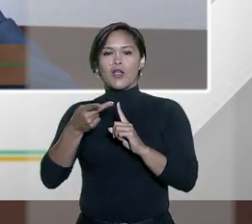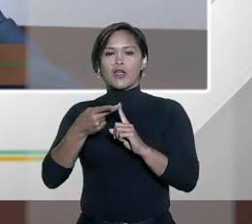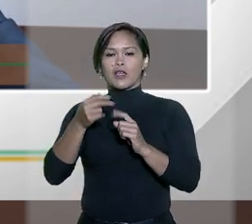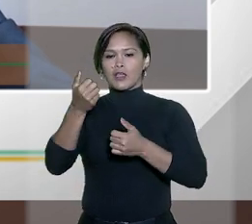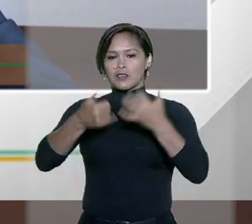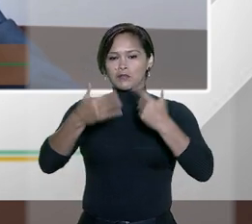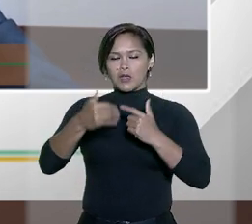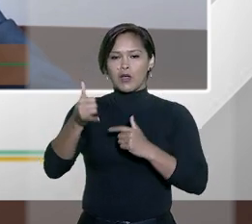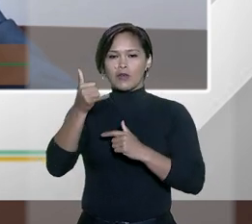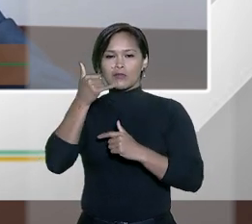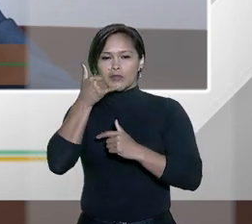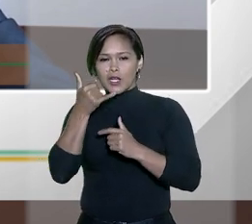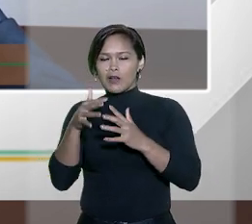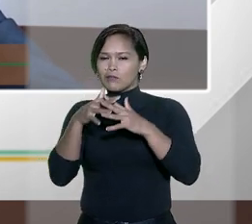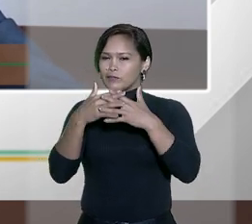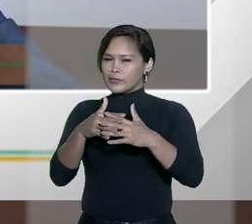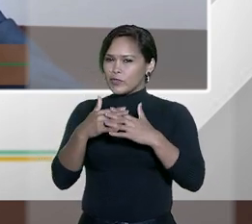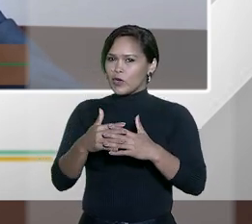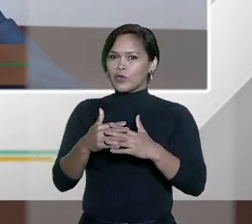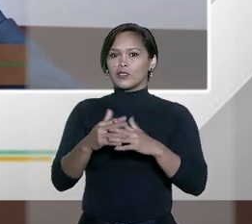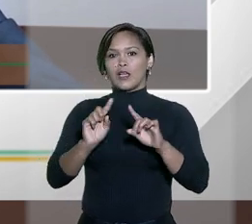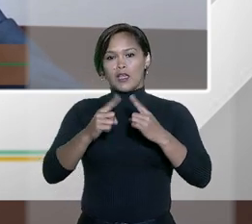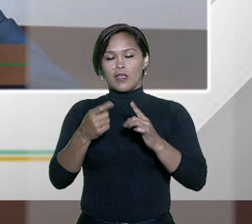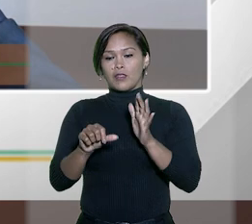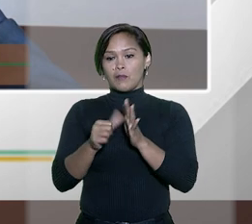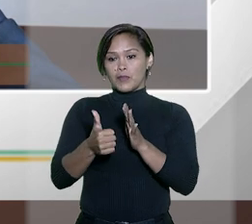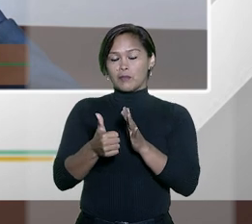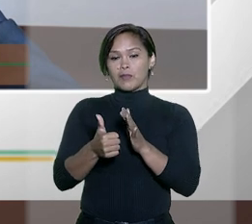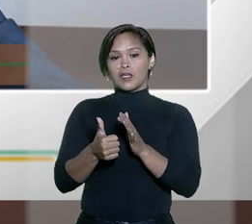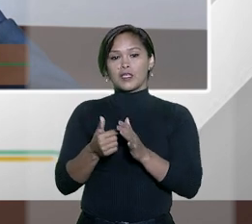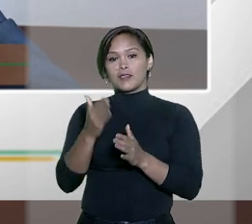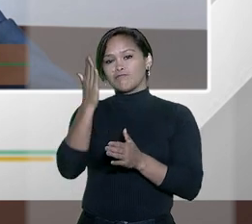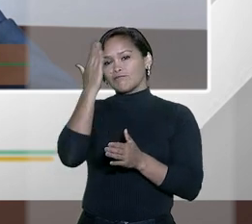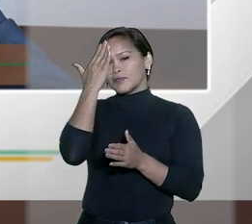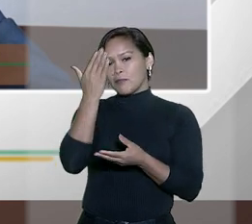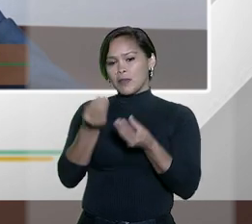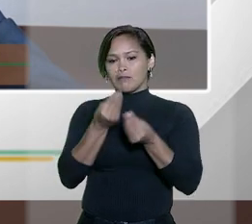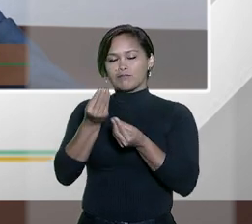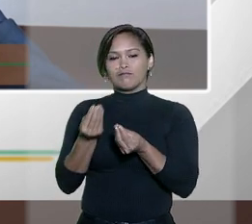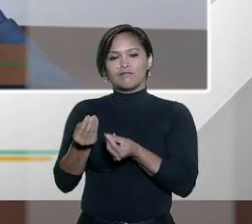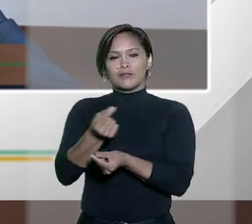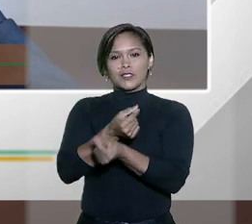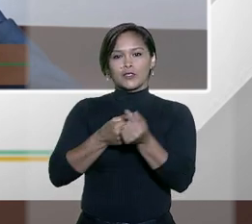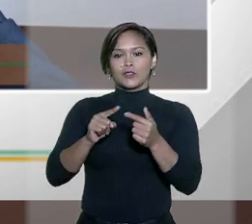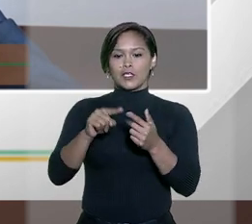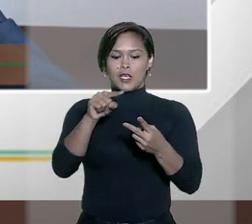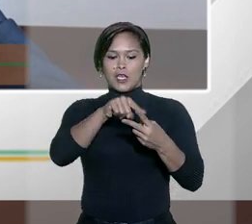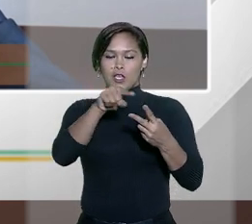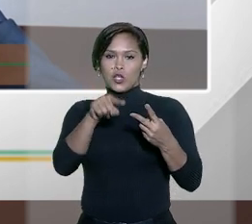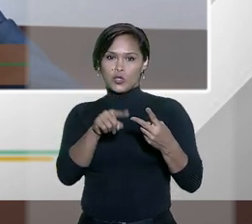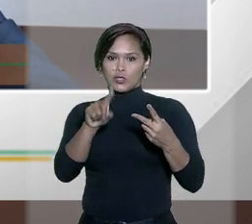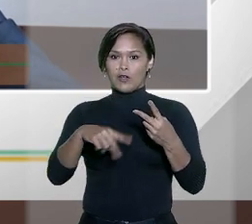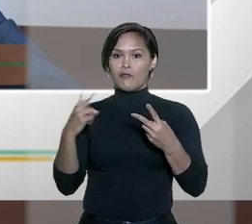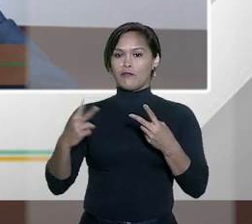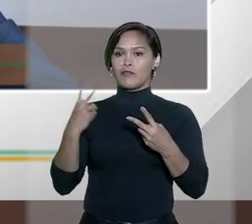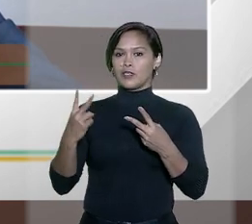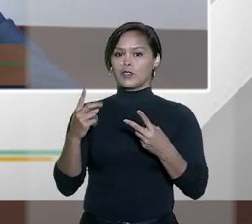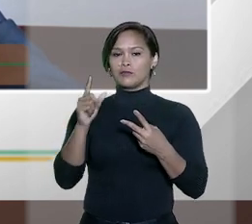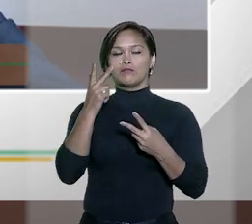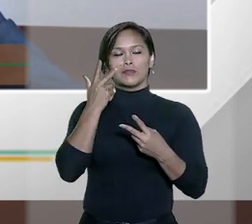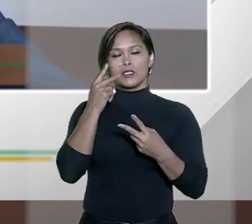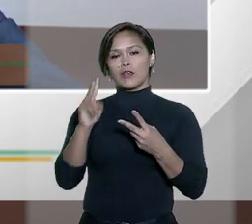narram umas ligações estranhas. Então, o primeiro ponto é com quem você está negociando, e o segundo ponto são os valores,